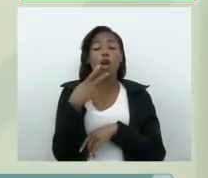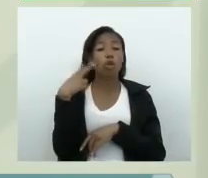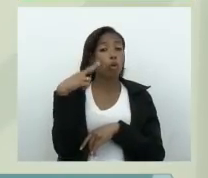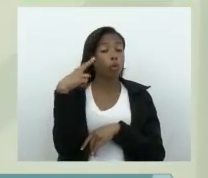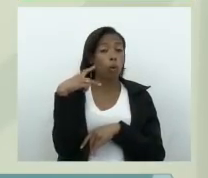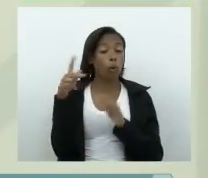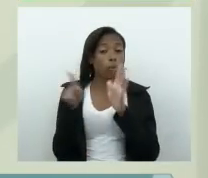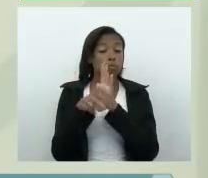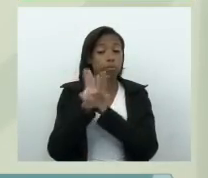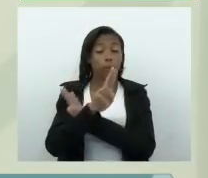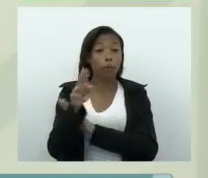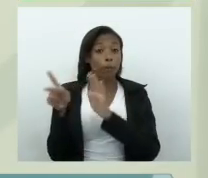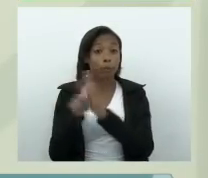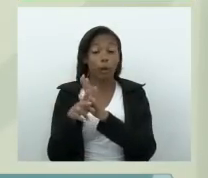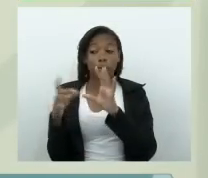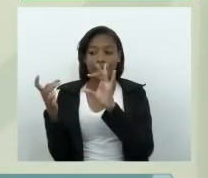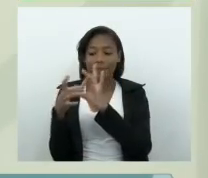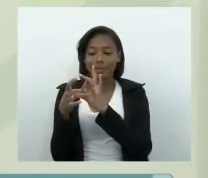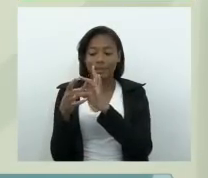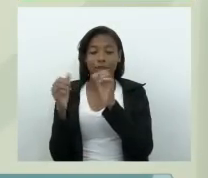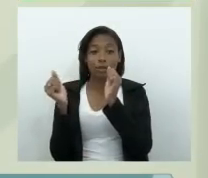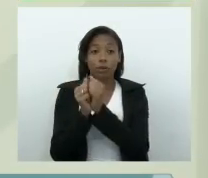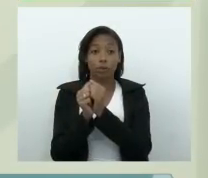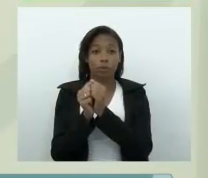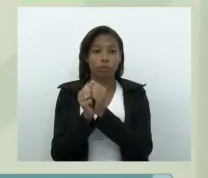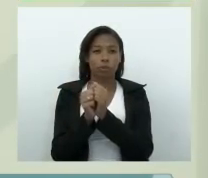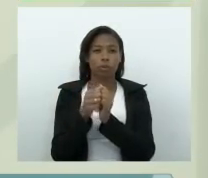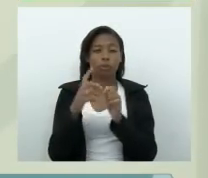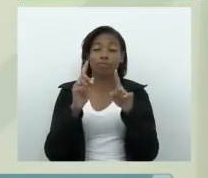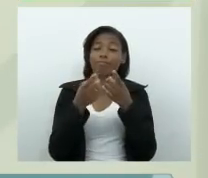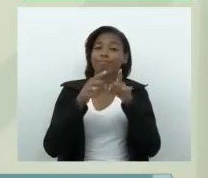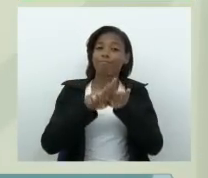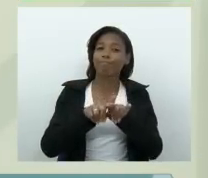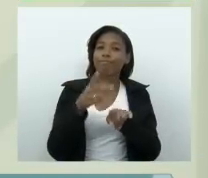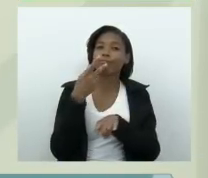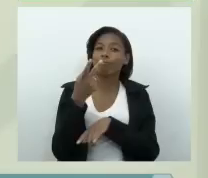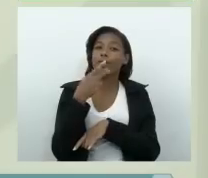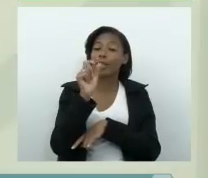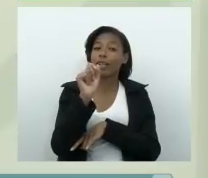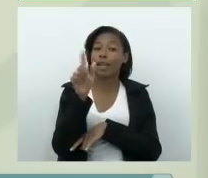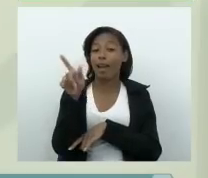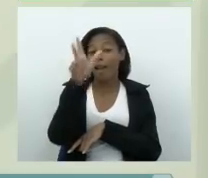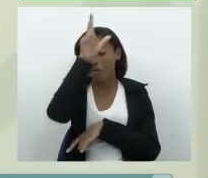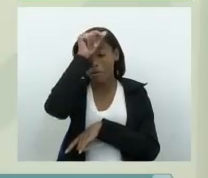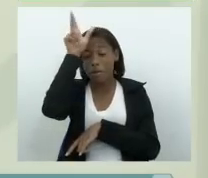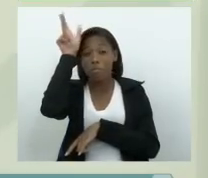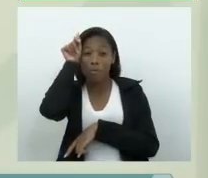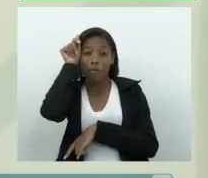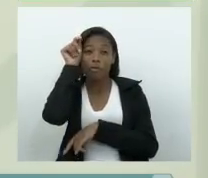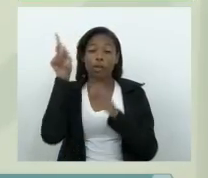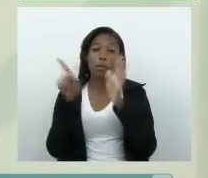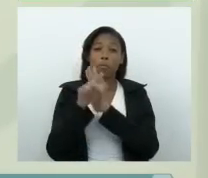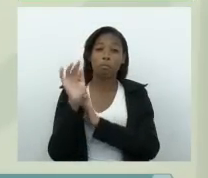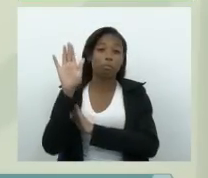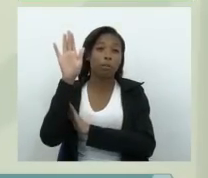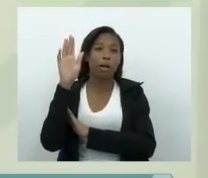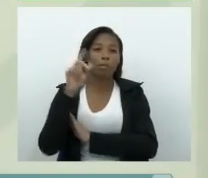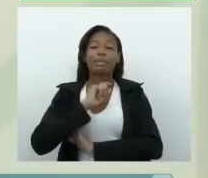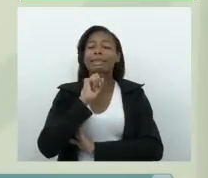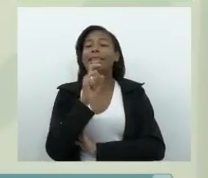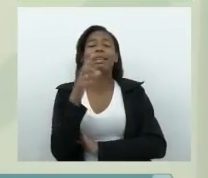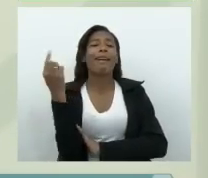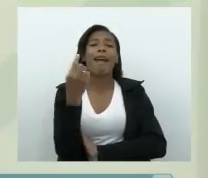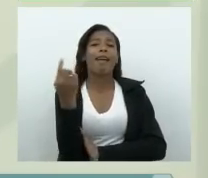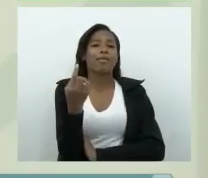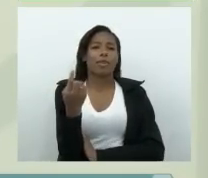Albertão, ligadíssimo às Farc. Eu quero te dizer, para ser prefeito de Guarulhos, ninguém vai ser prefeito sozinho.